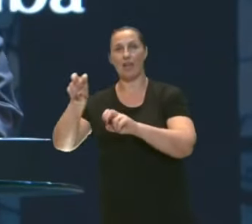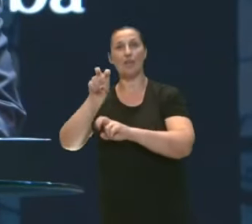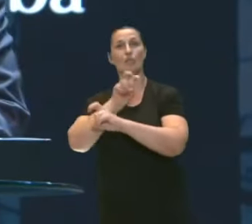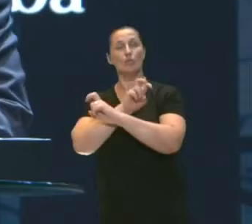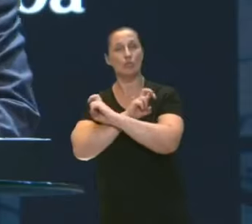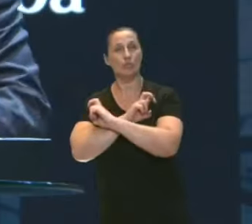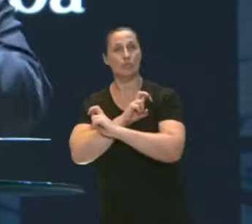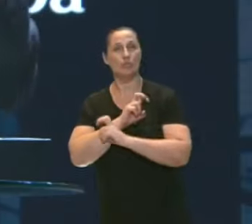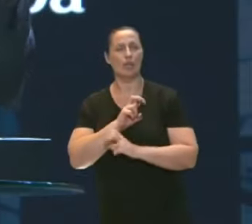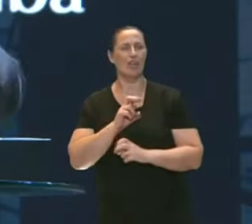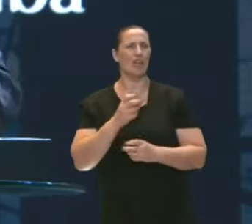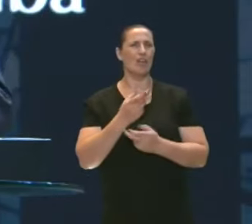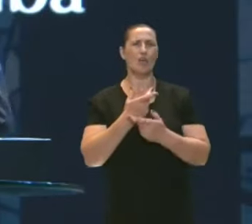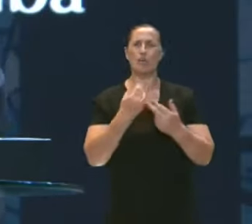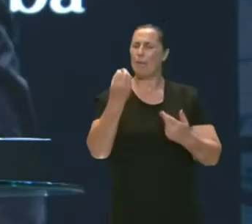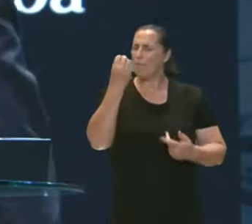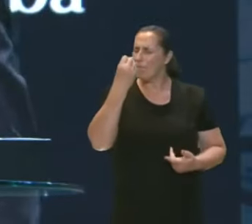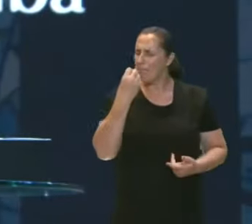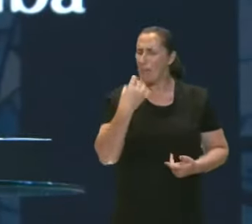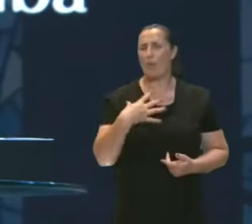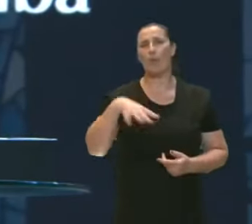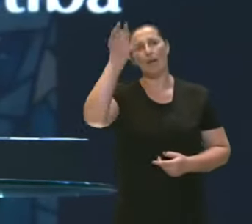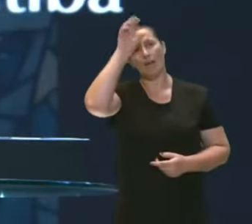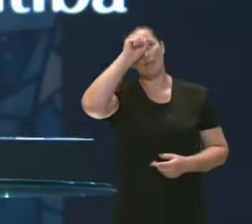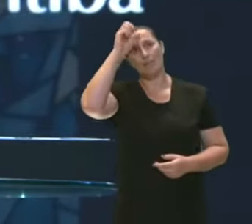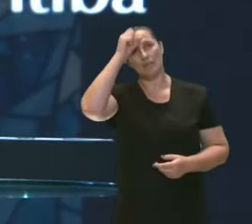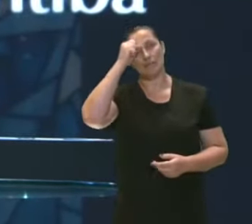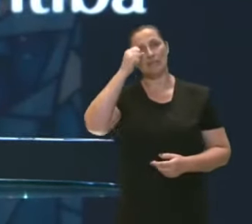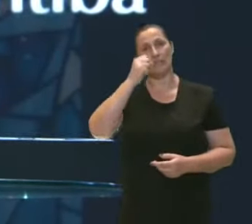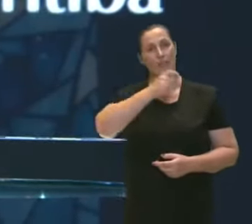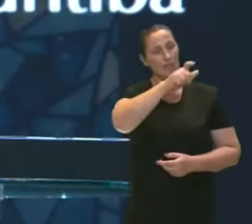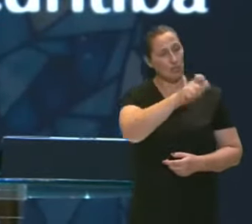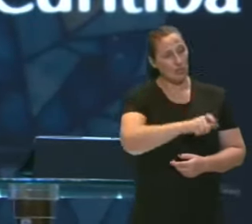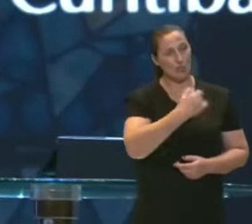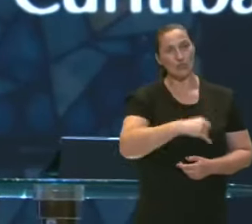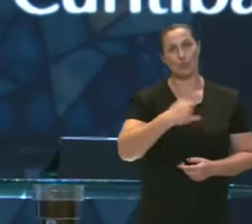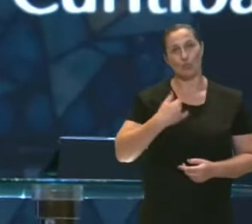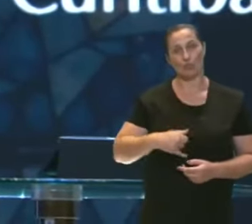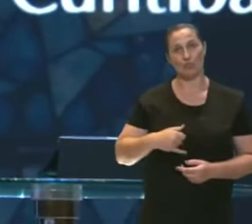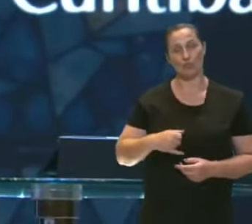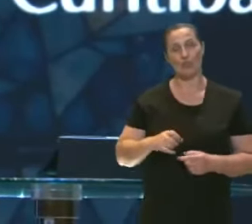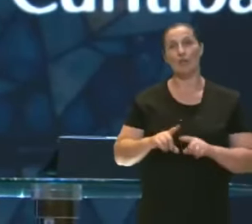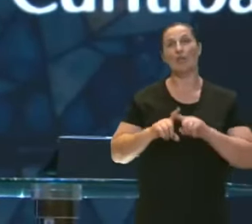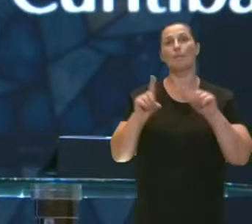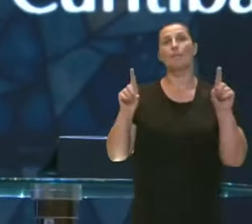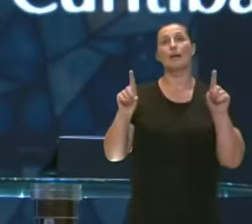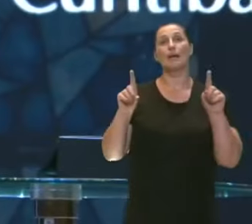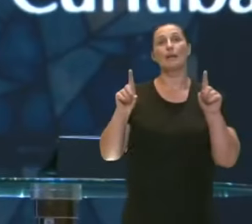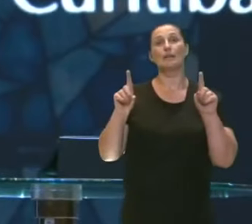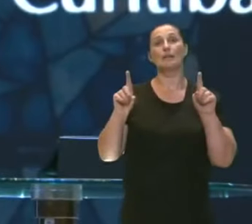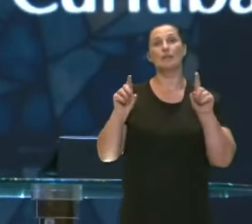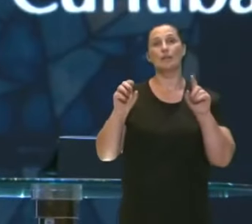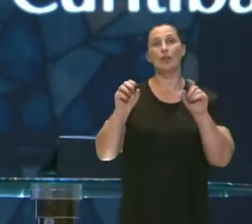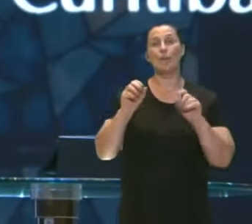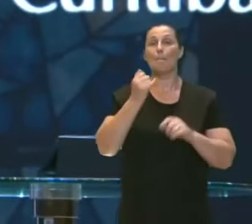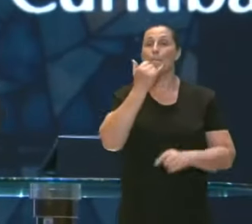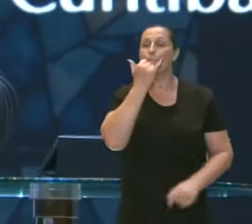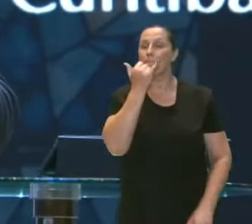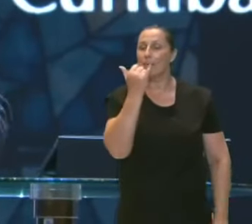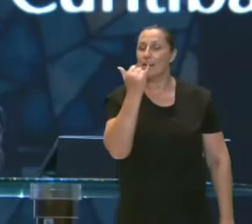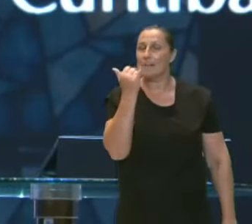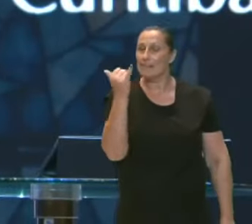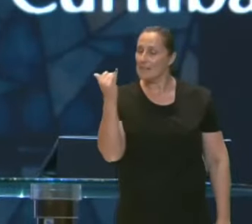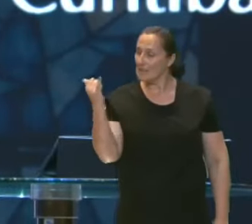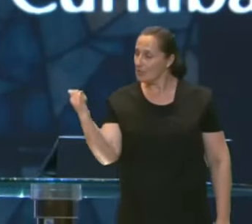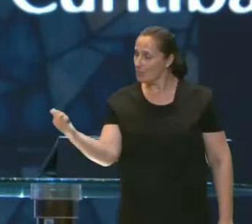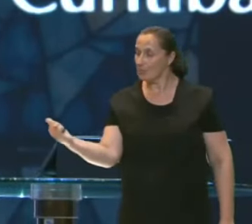José. Mas isso talvez não seja o mais importante. O poder do perdão que ele dá para os